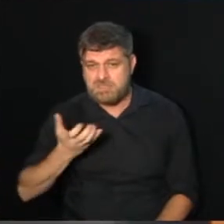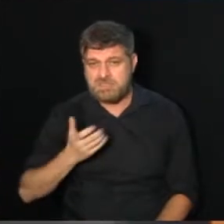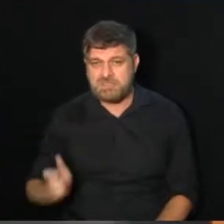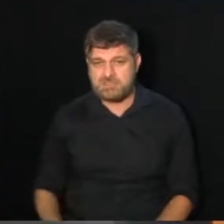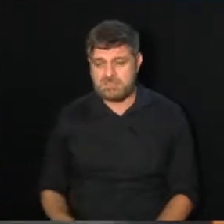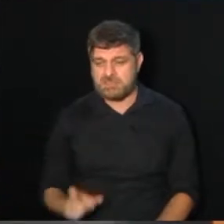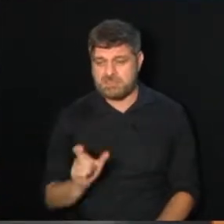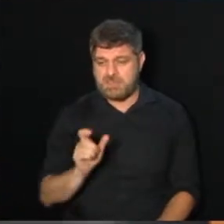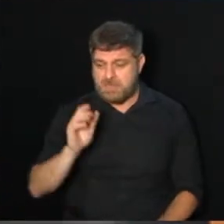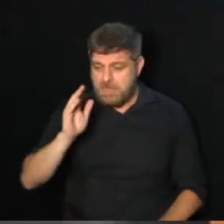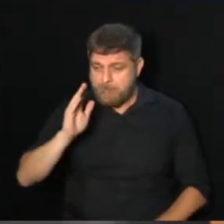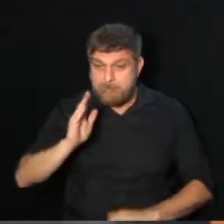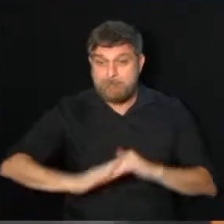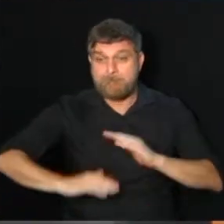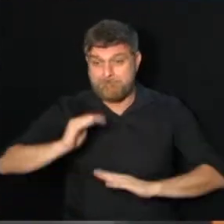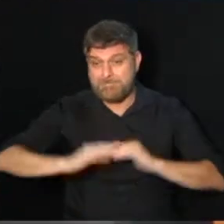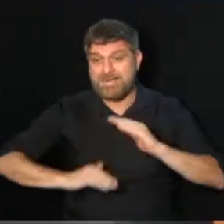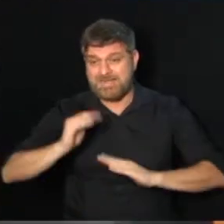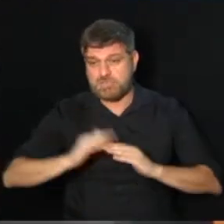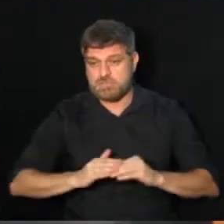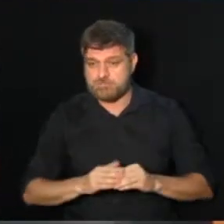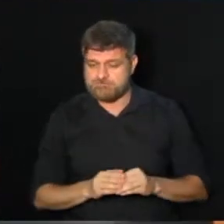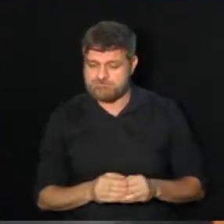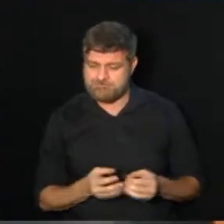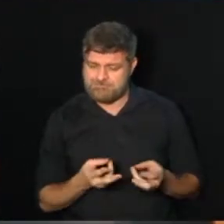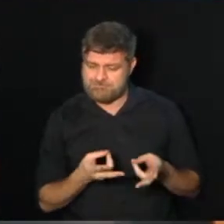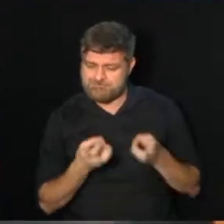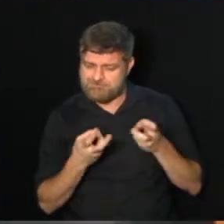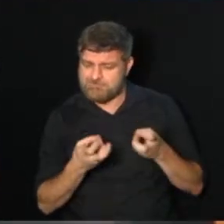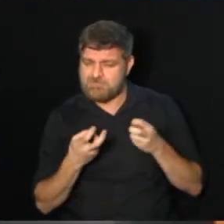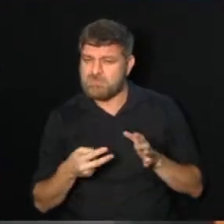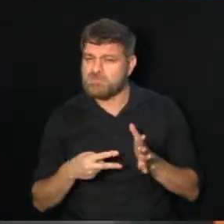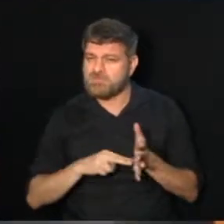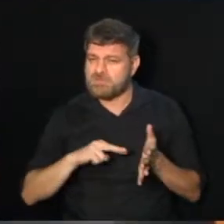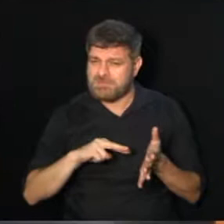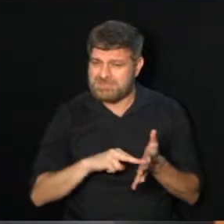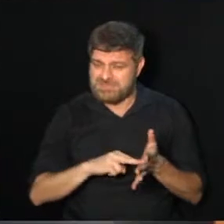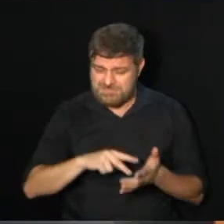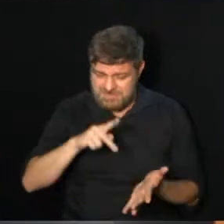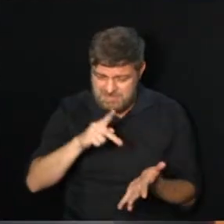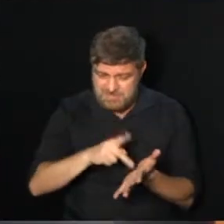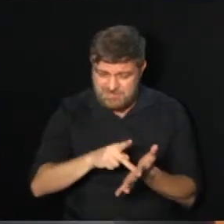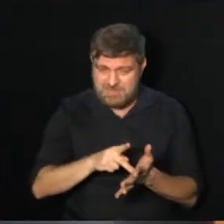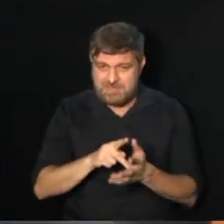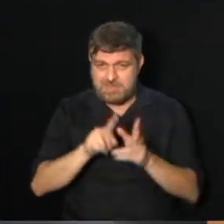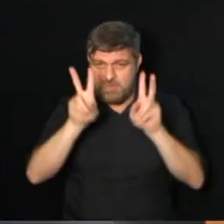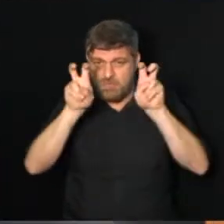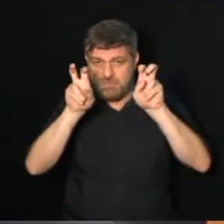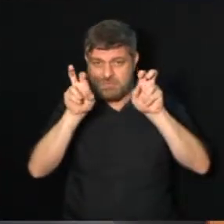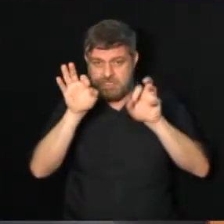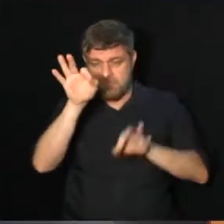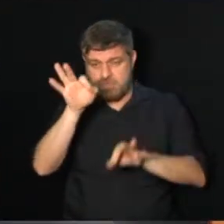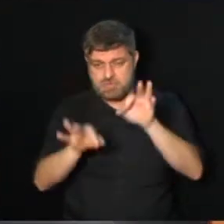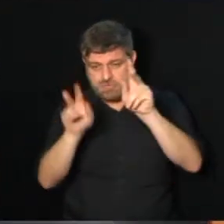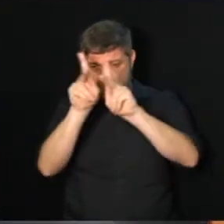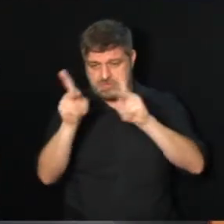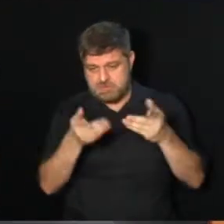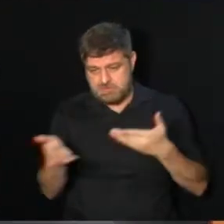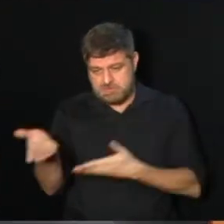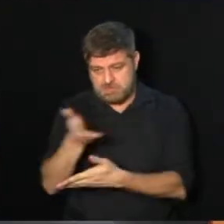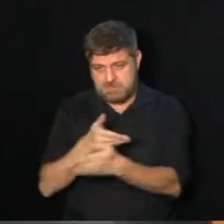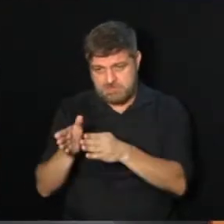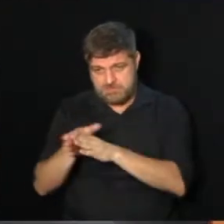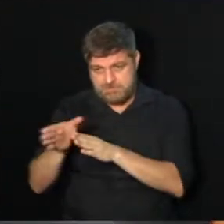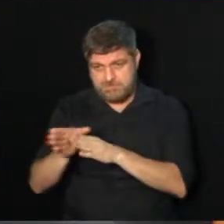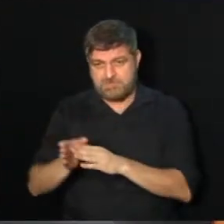termos práticos, palpáveis, o significado real da justiça restaurativa. Vamos traçar um paralelo